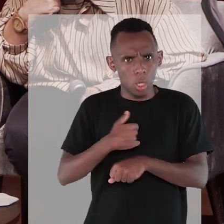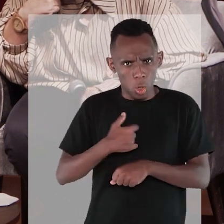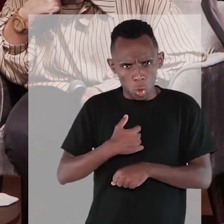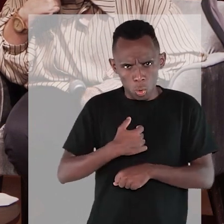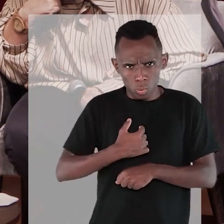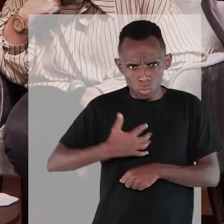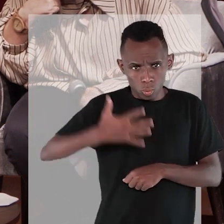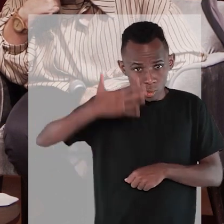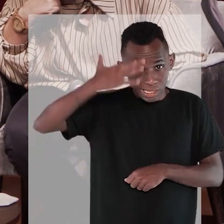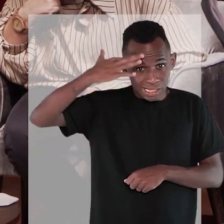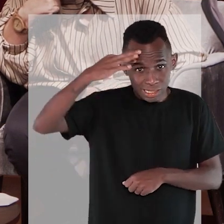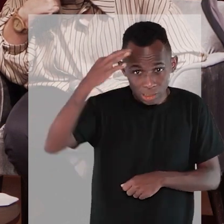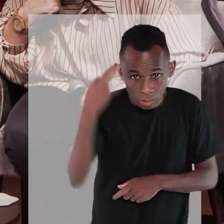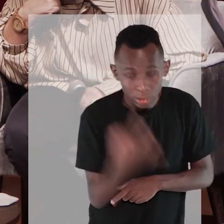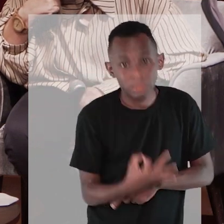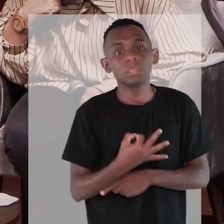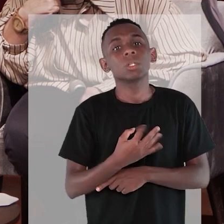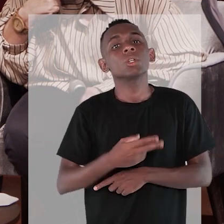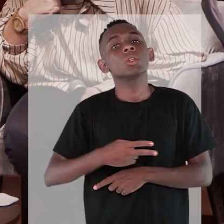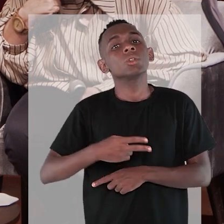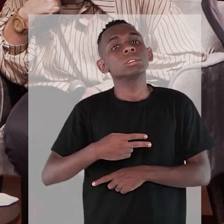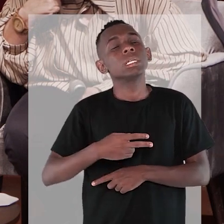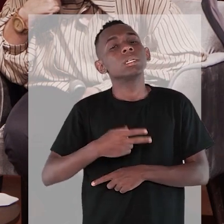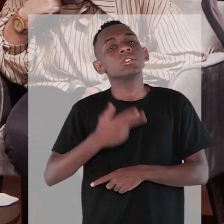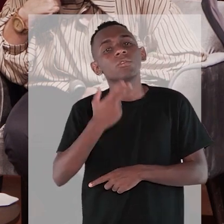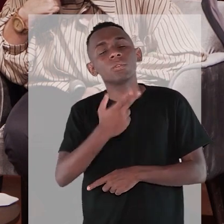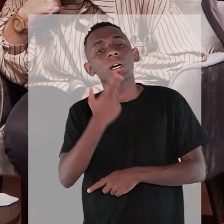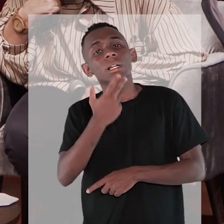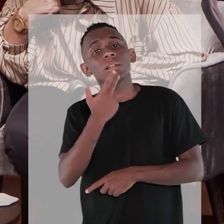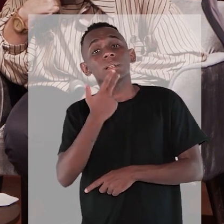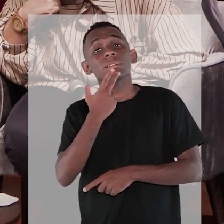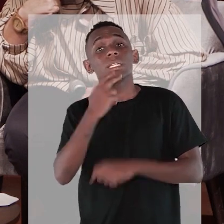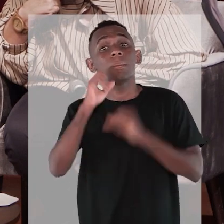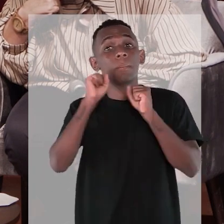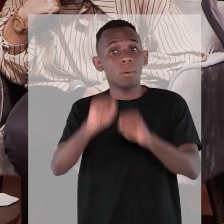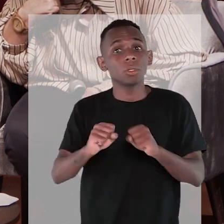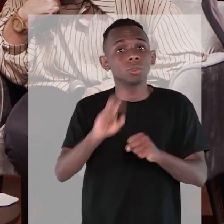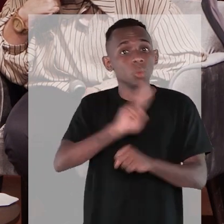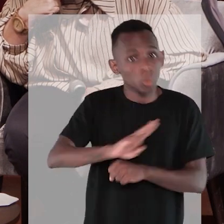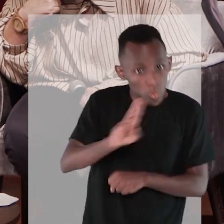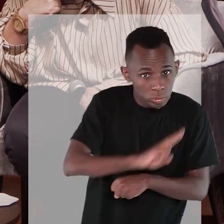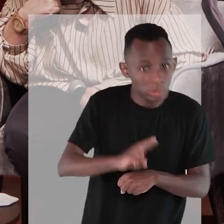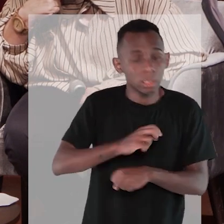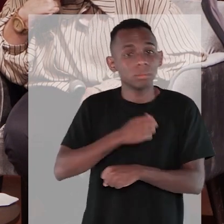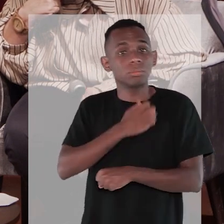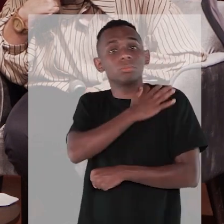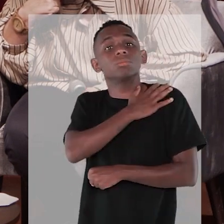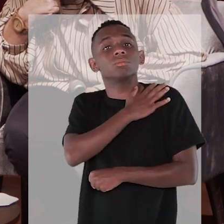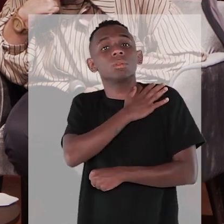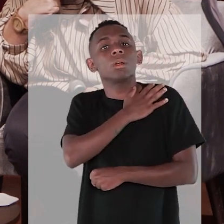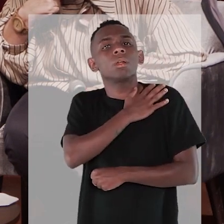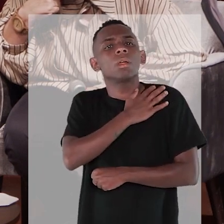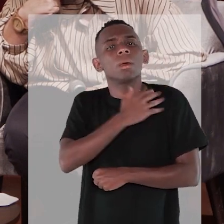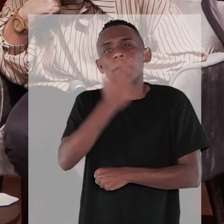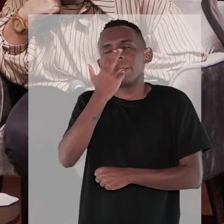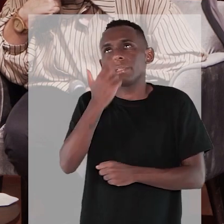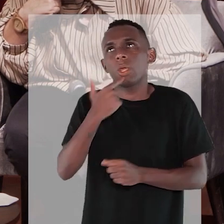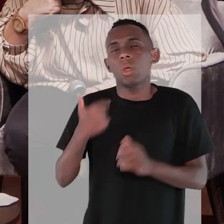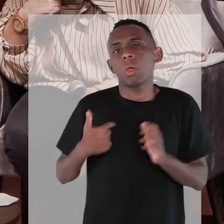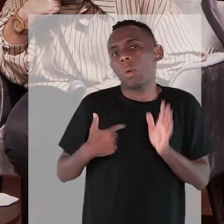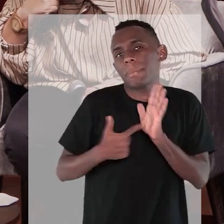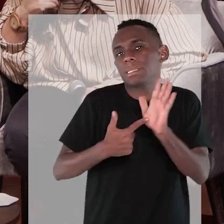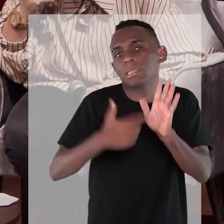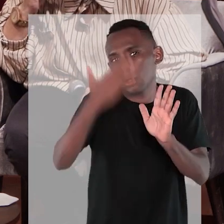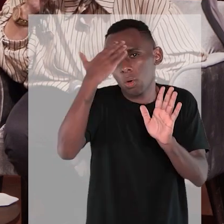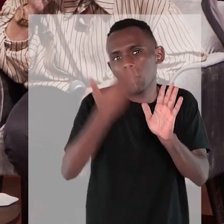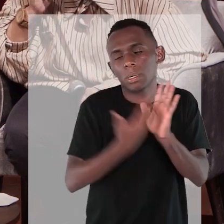que elas serão usadas necessariamente. Isso seria irresponsável, porque eu estaria hipotecando o futuro, né? Mas, digamos, eu